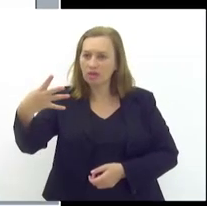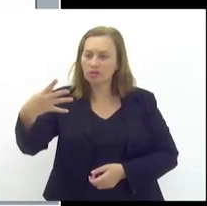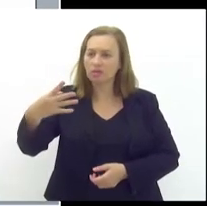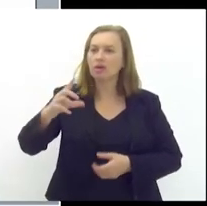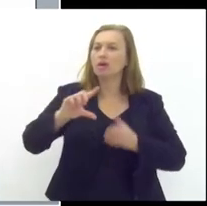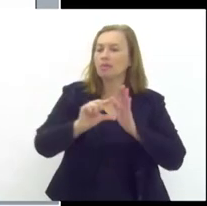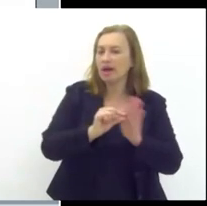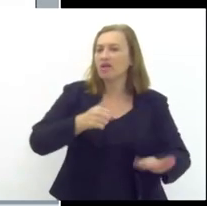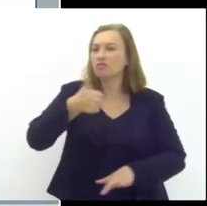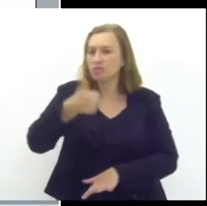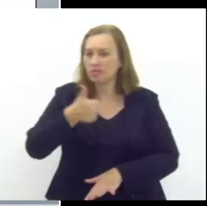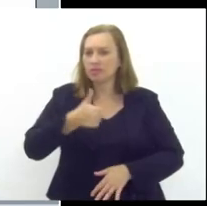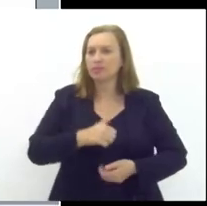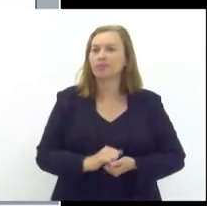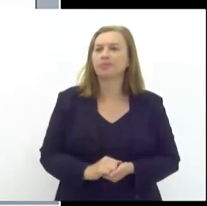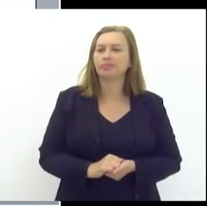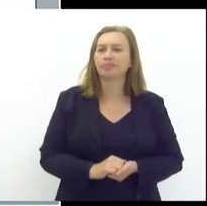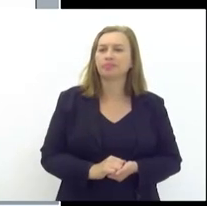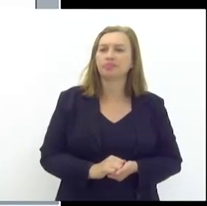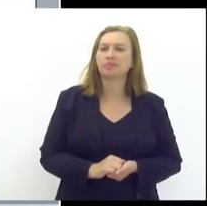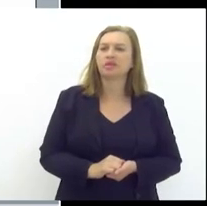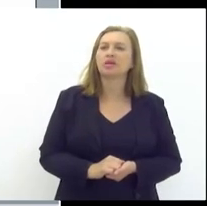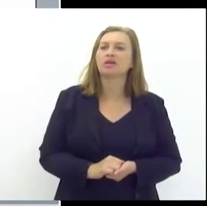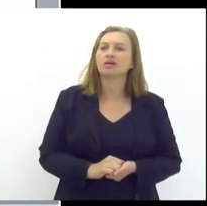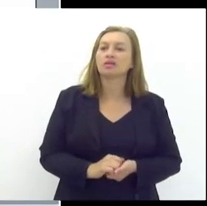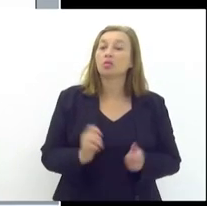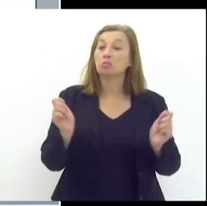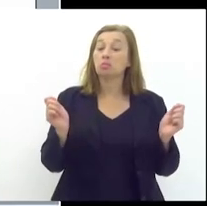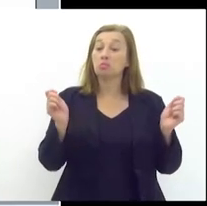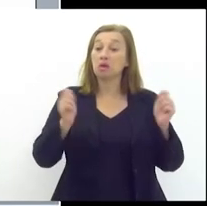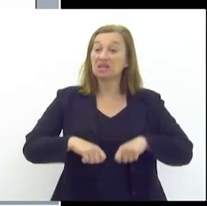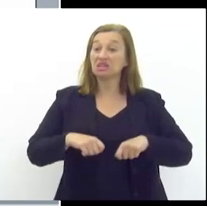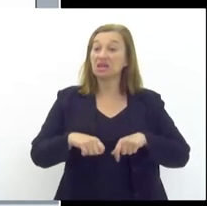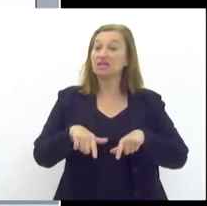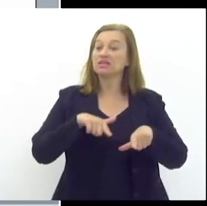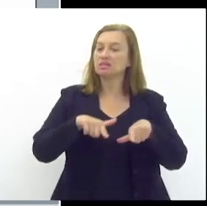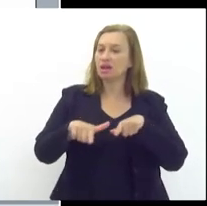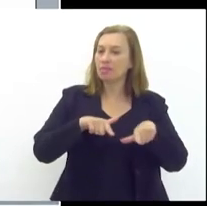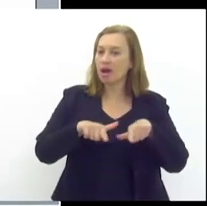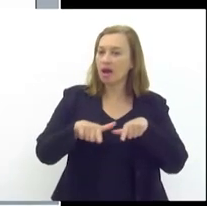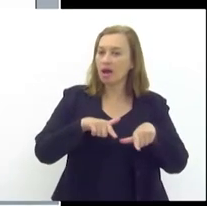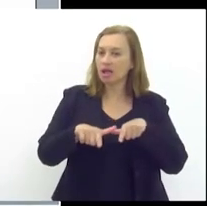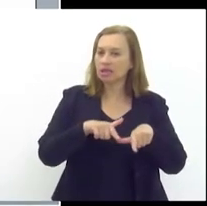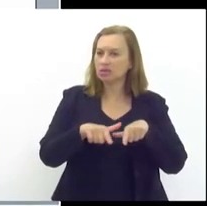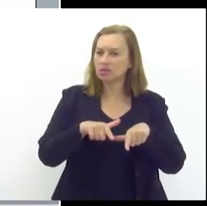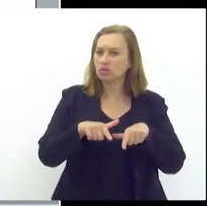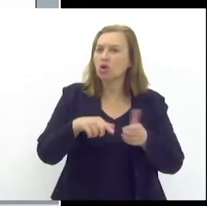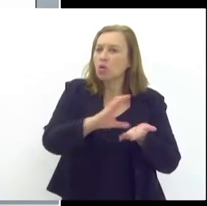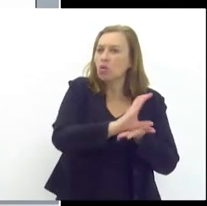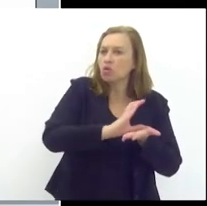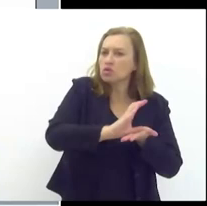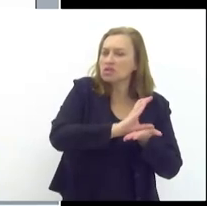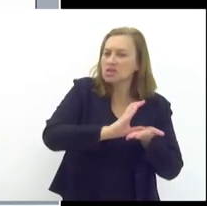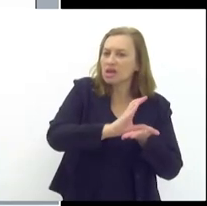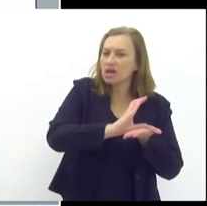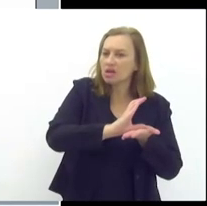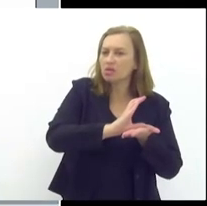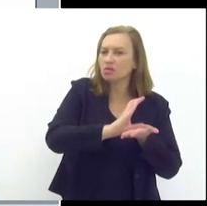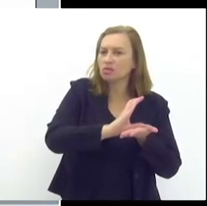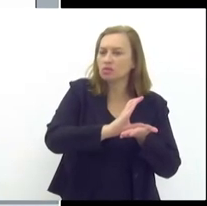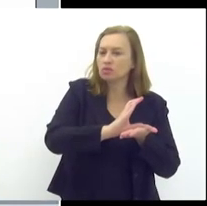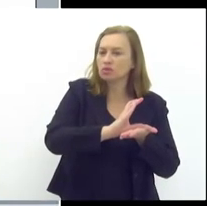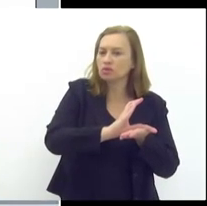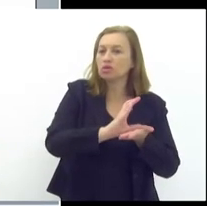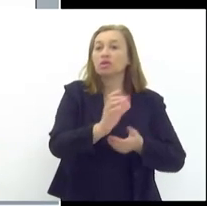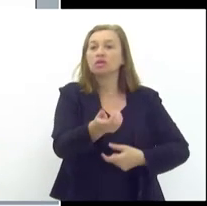primeiro tem a delegação de competência dos entes subnacionais ao conselho de suas funções